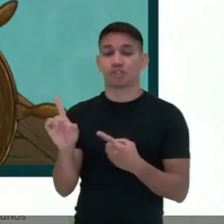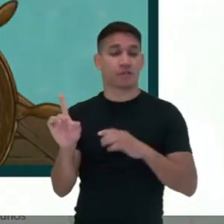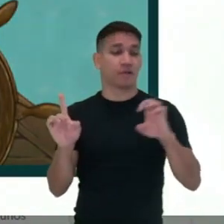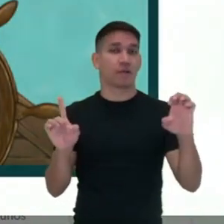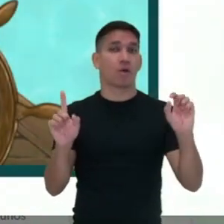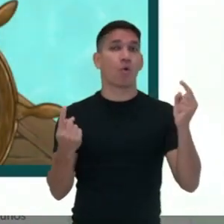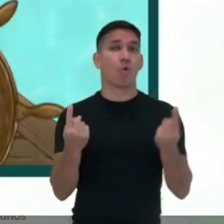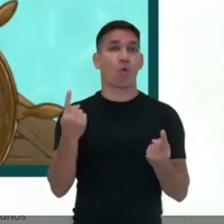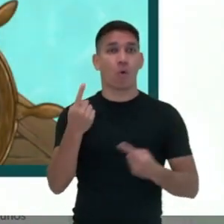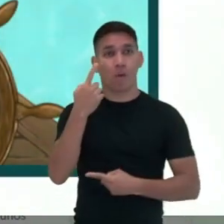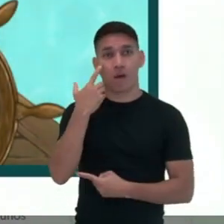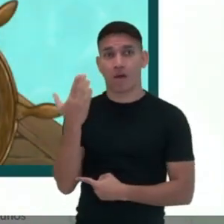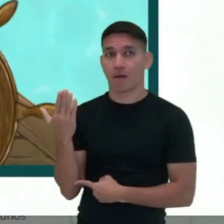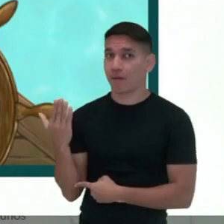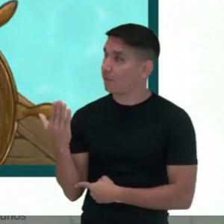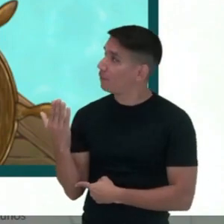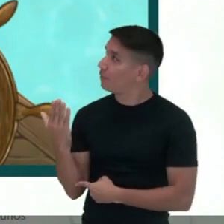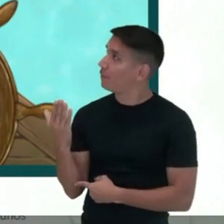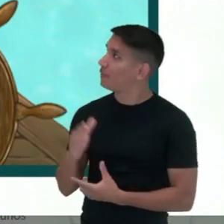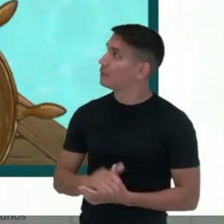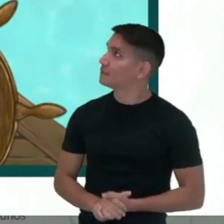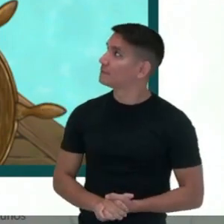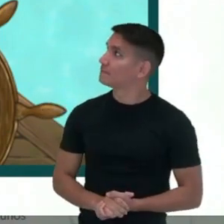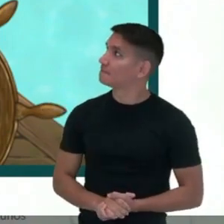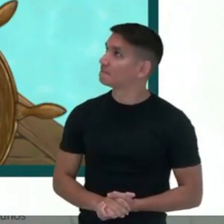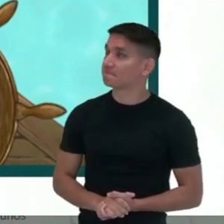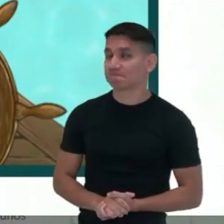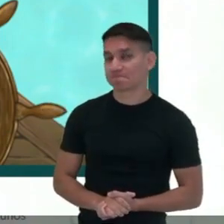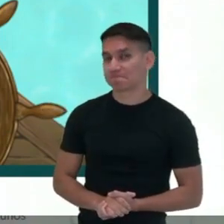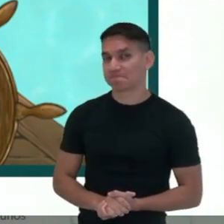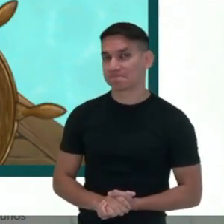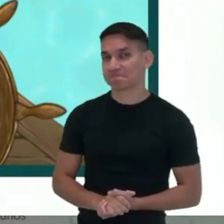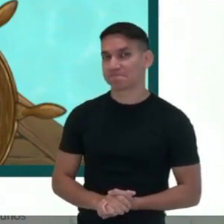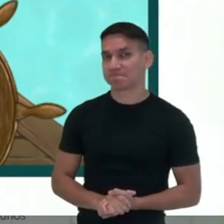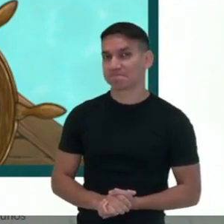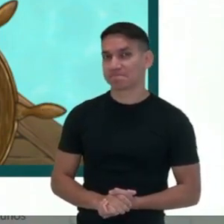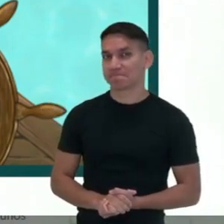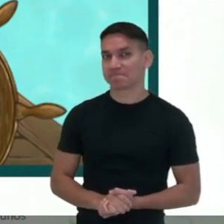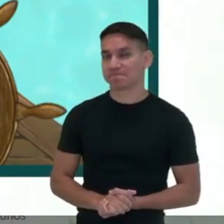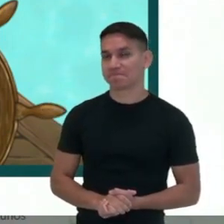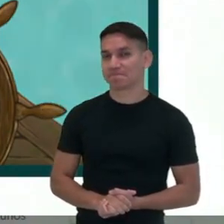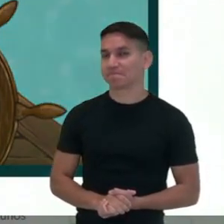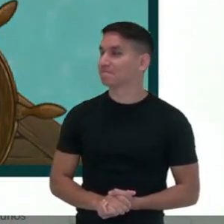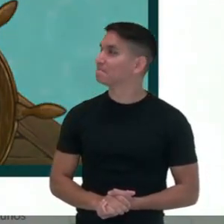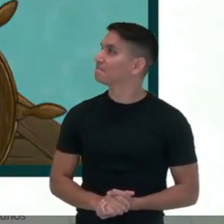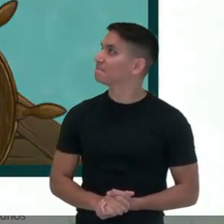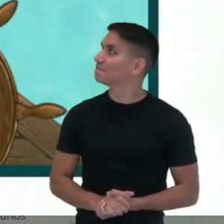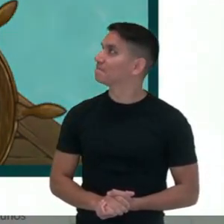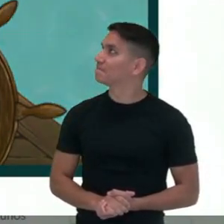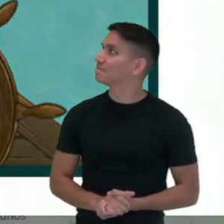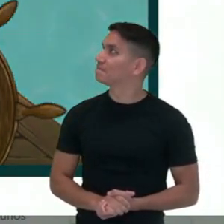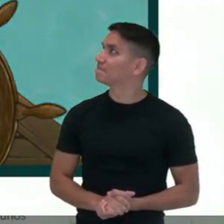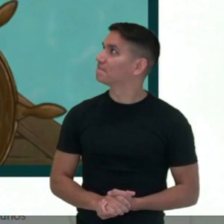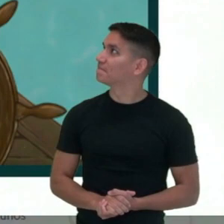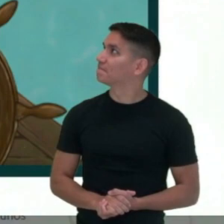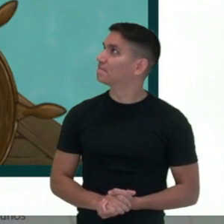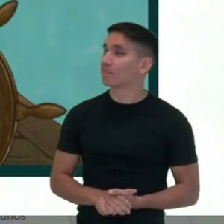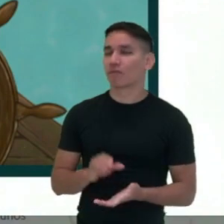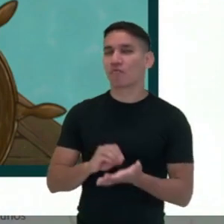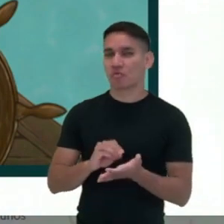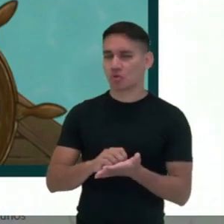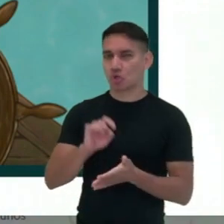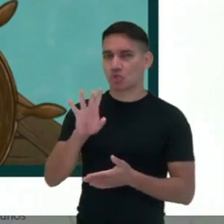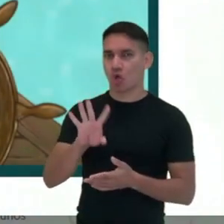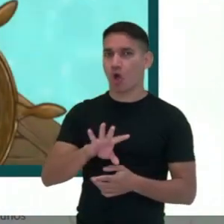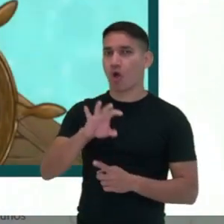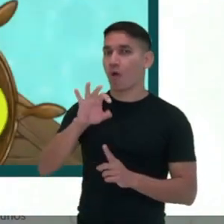que ir, né? Colocamos a direção e vamos ver o que vai acontecer, né? Então, olha lá. Opa, não coloquei o ângulo, né?